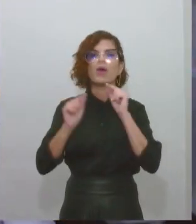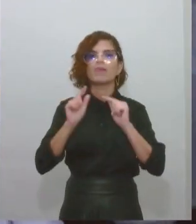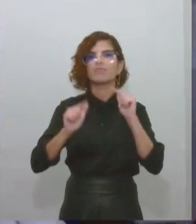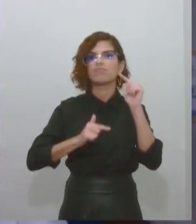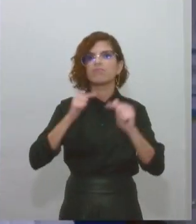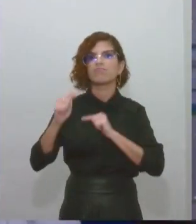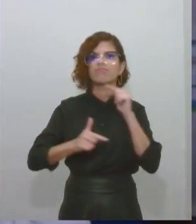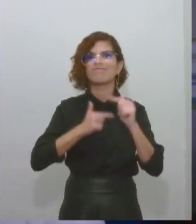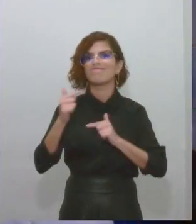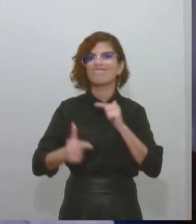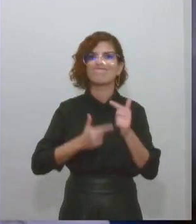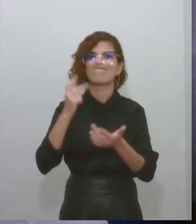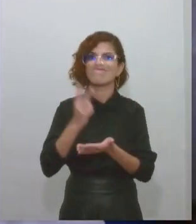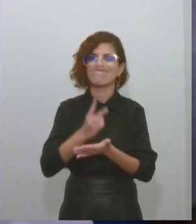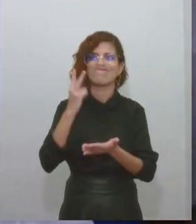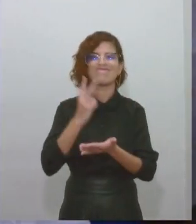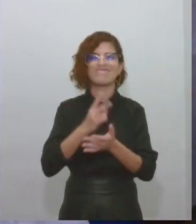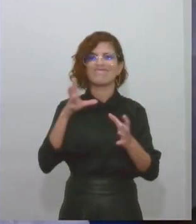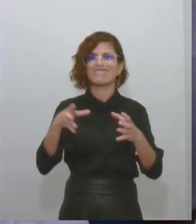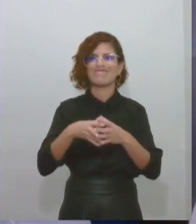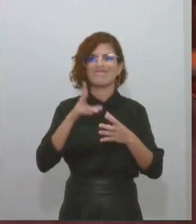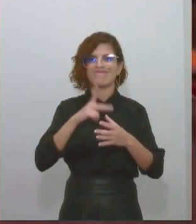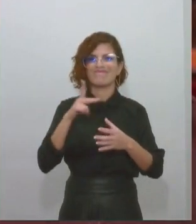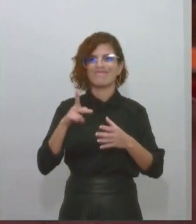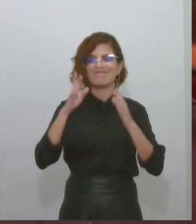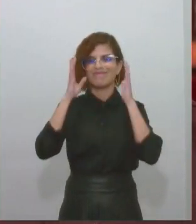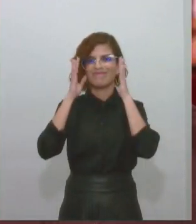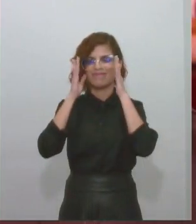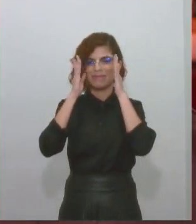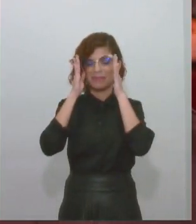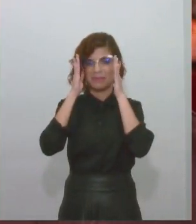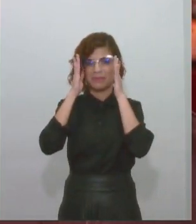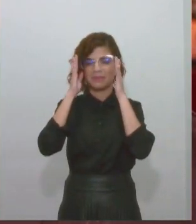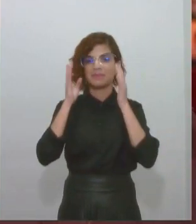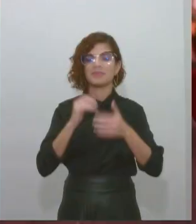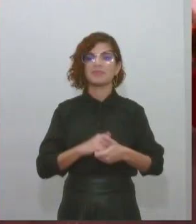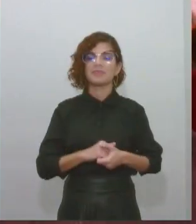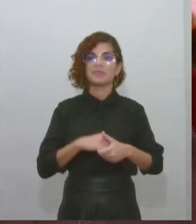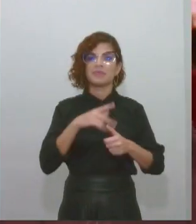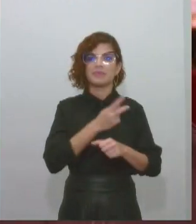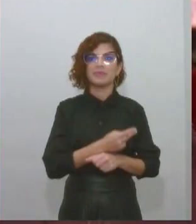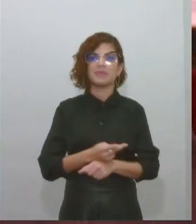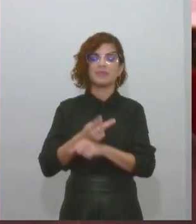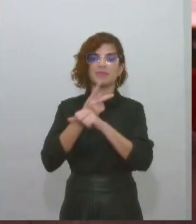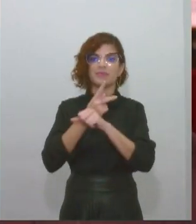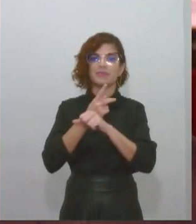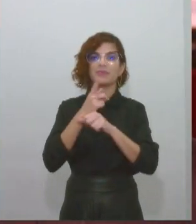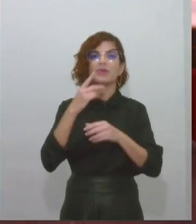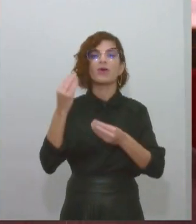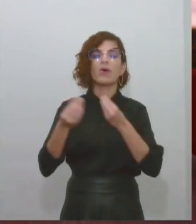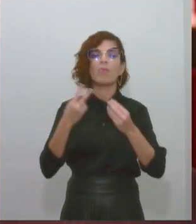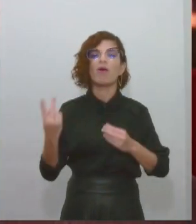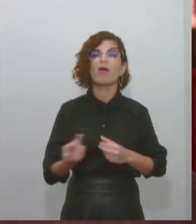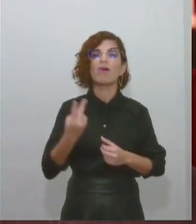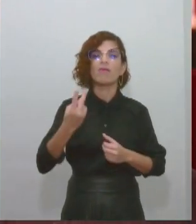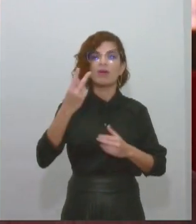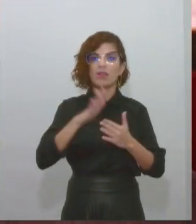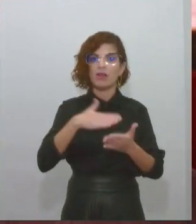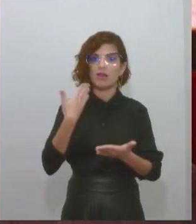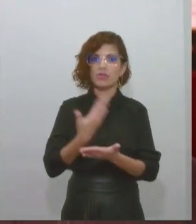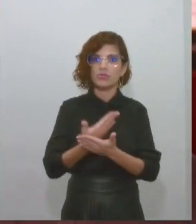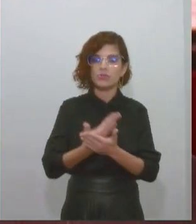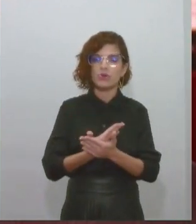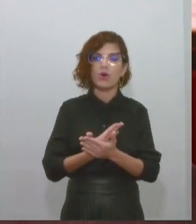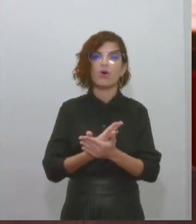nossos professores e dos nossos alunos. A premiação que valoriza tanto a nossa escola, valoriza o